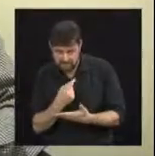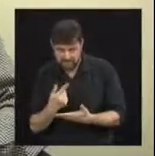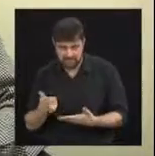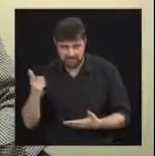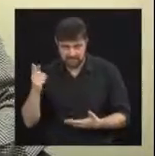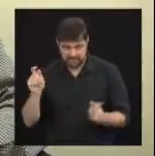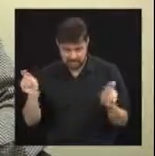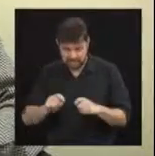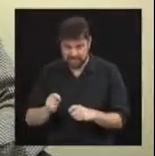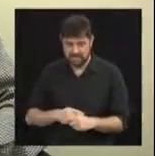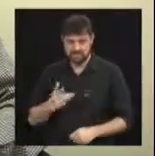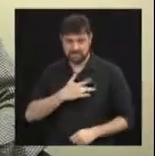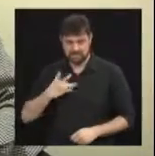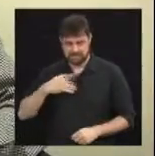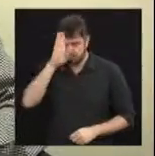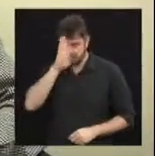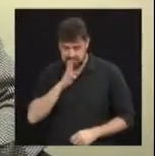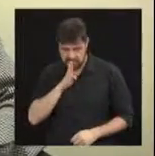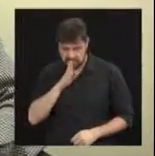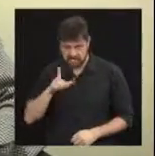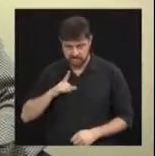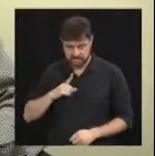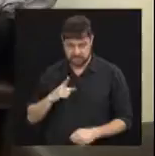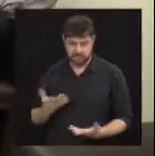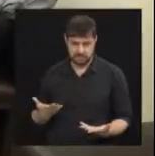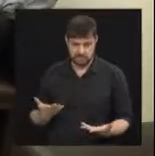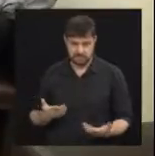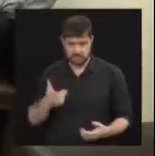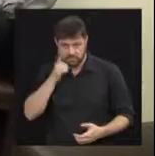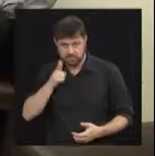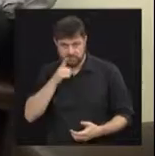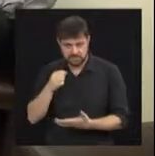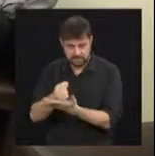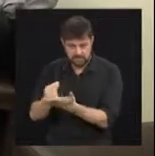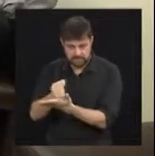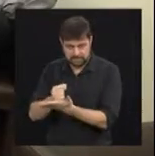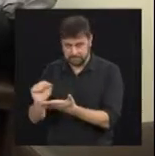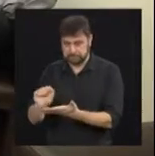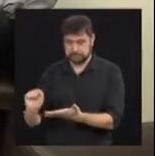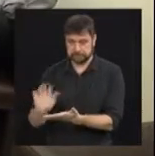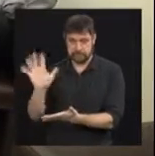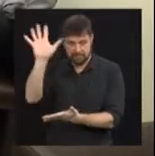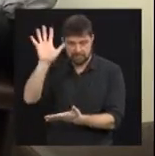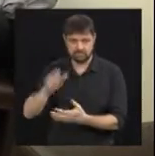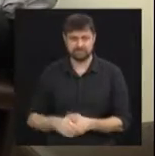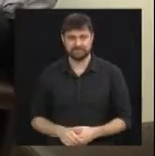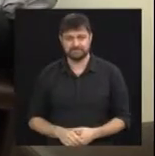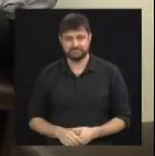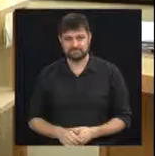medicamentos que a gente encontra no SUS, que a gente encontra, pelo menos na farmácia de alto custo ou não?